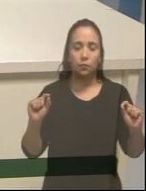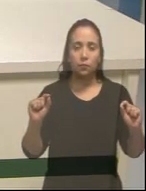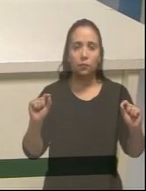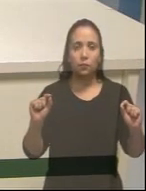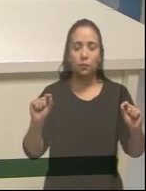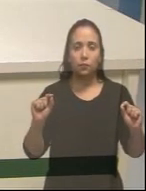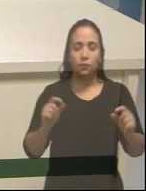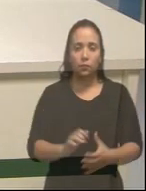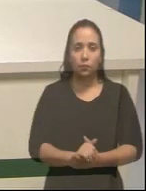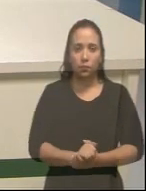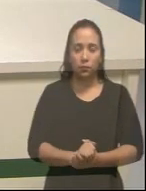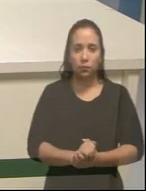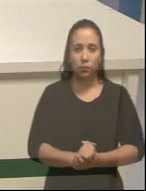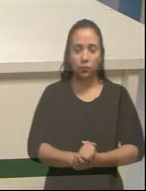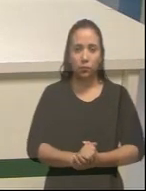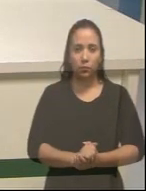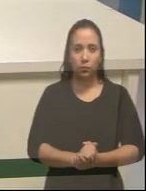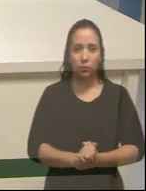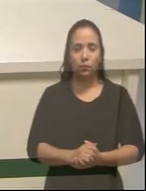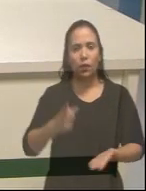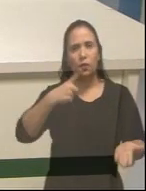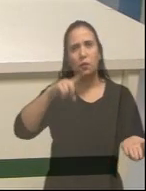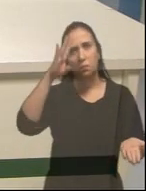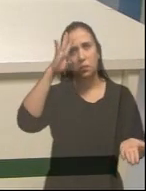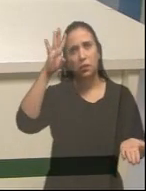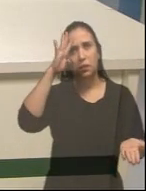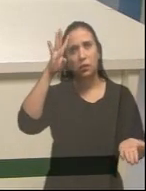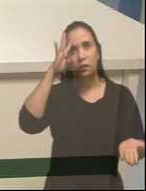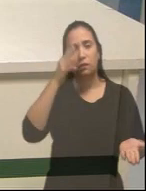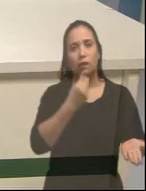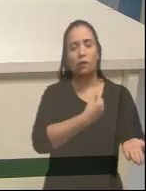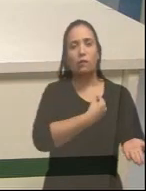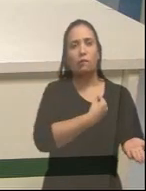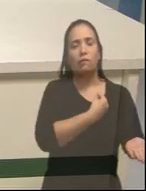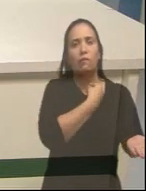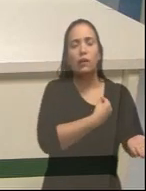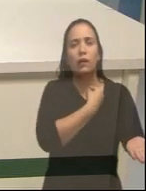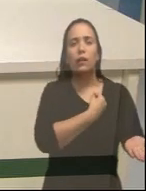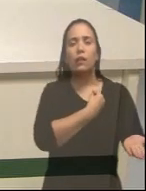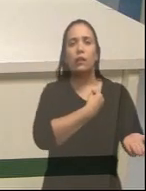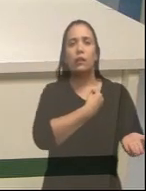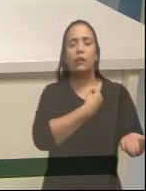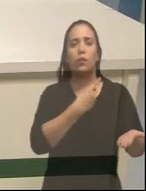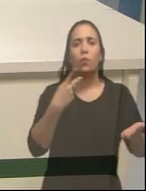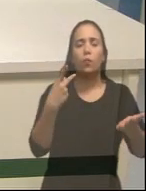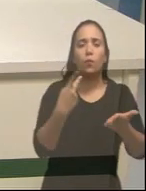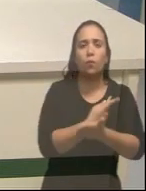fez com que a gente pensasse muito na vida, na banalidade